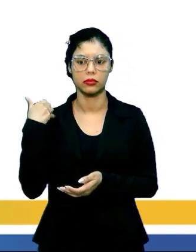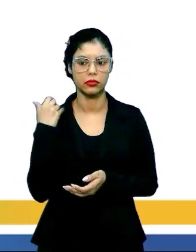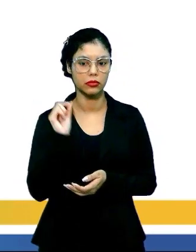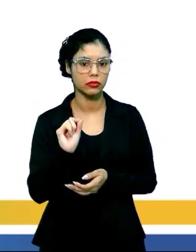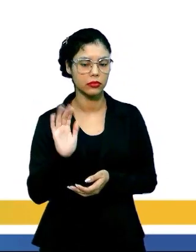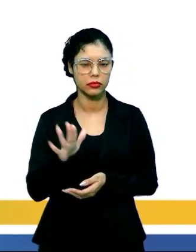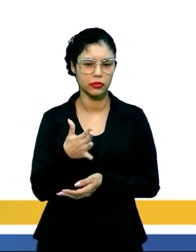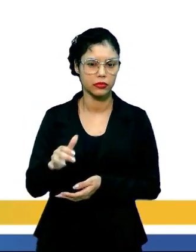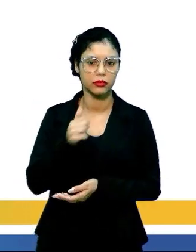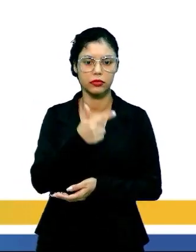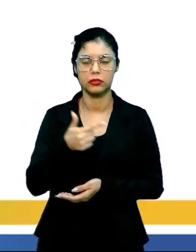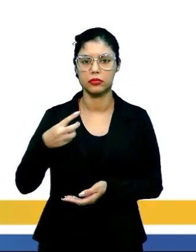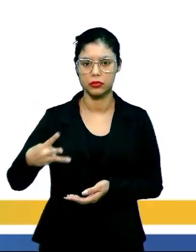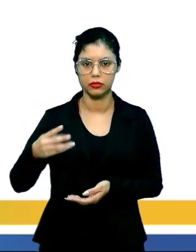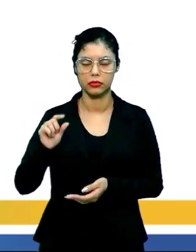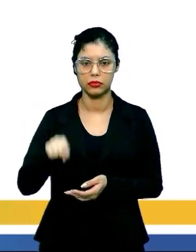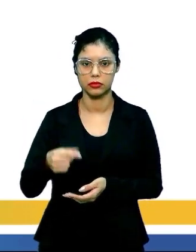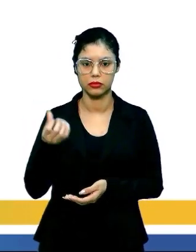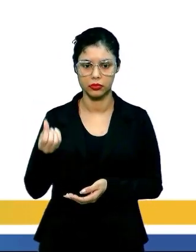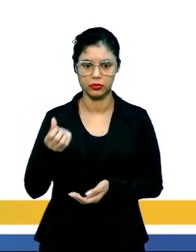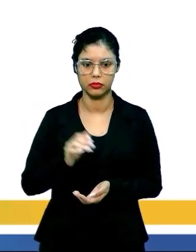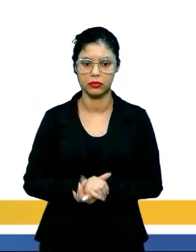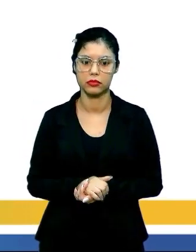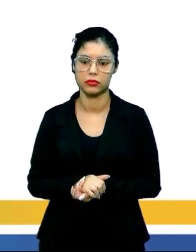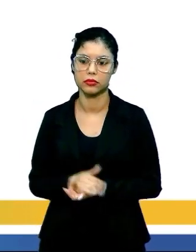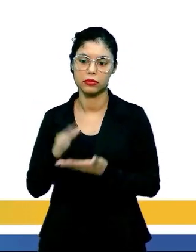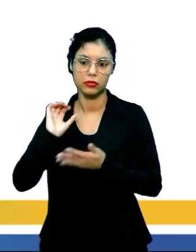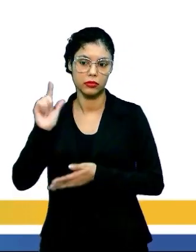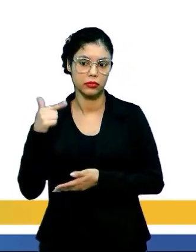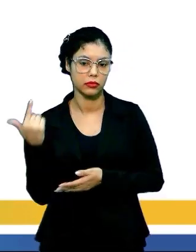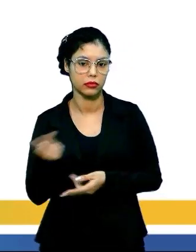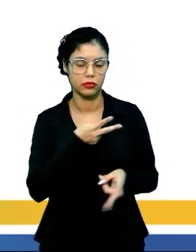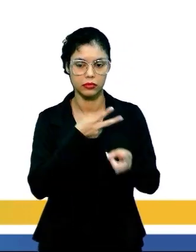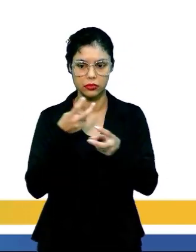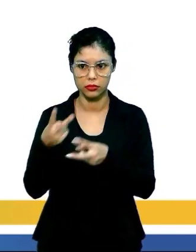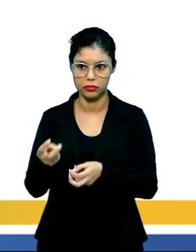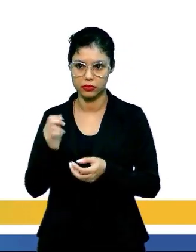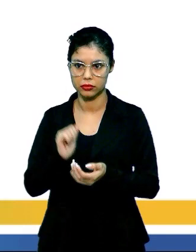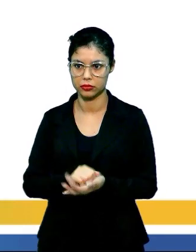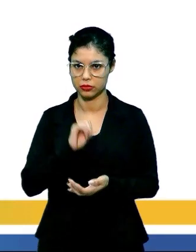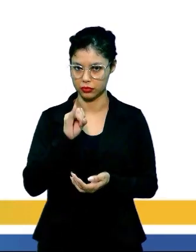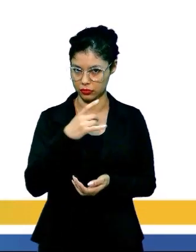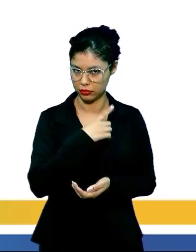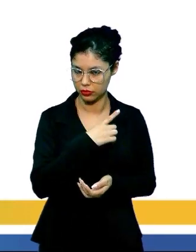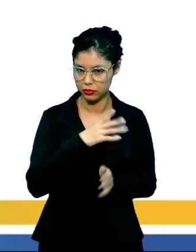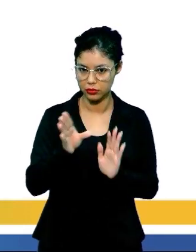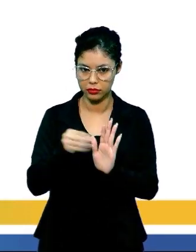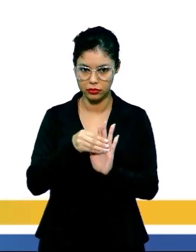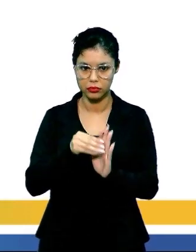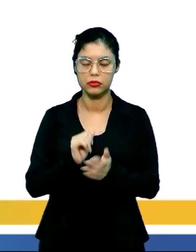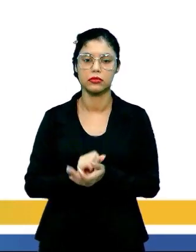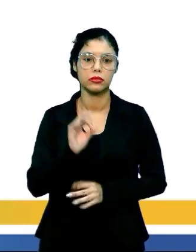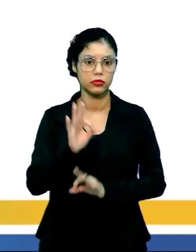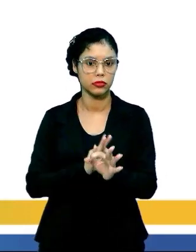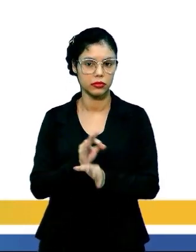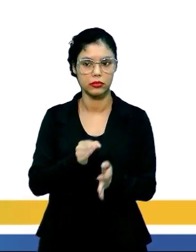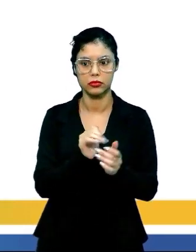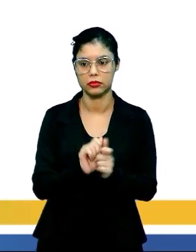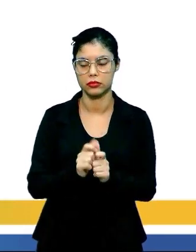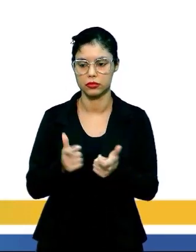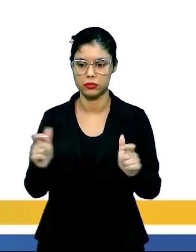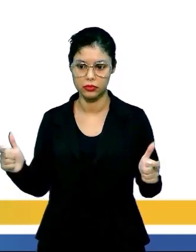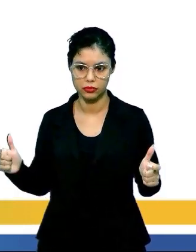estar aproximadamente entre 23,6. Outra observação aqui, se você colocar aqui em ordem